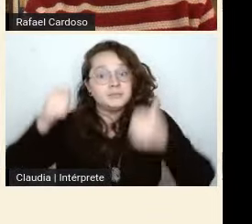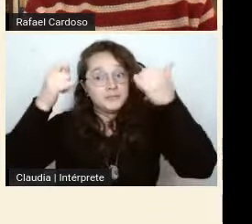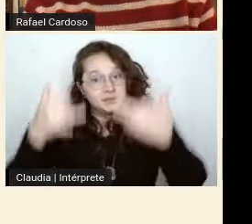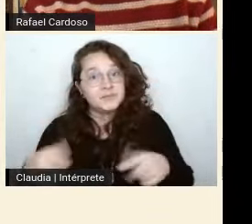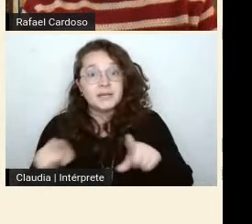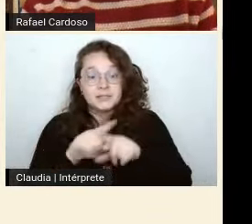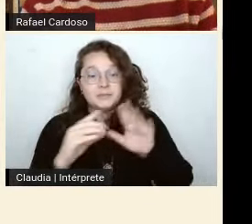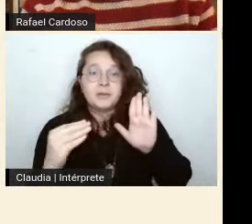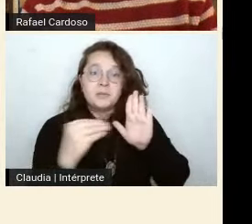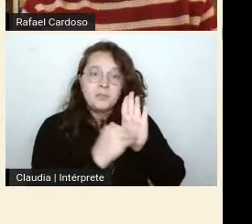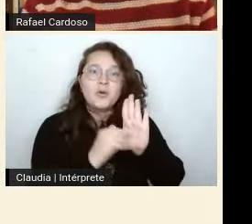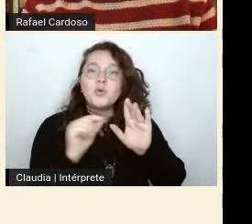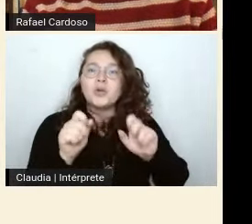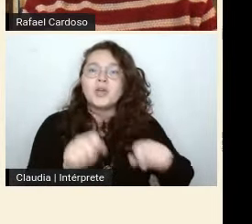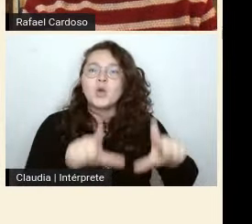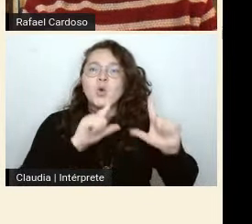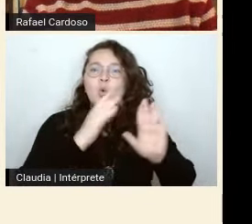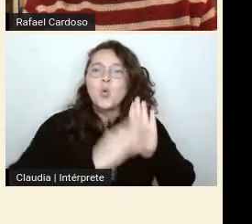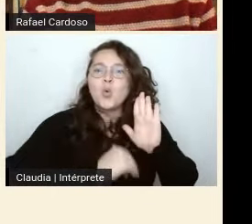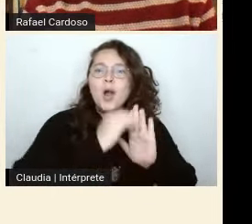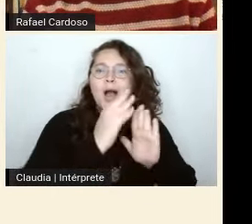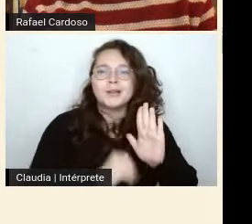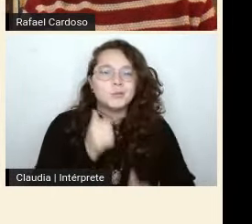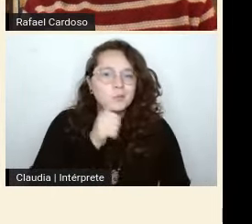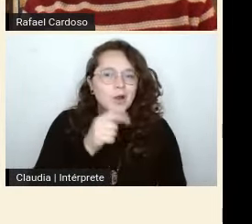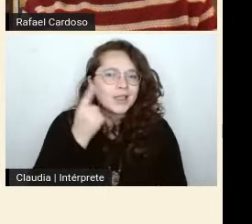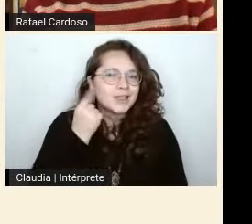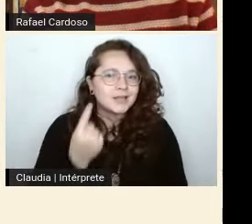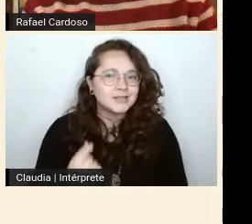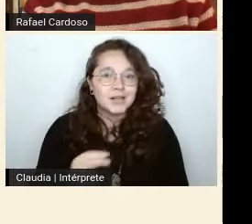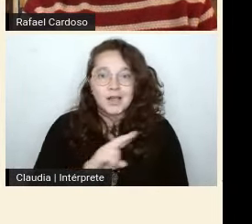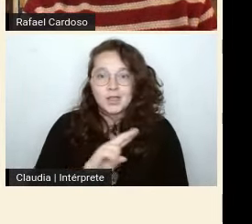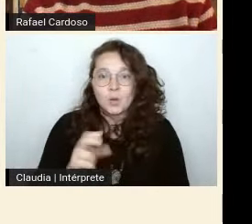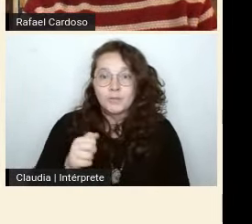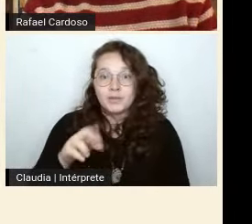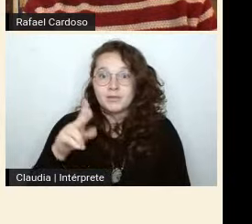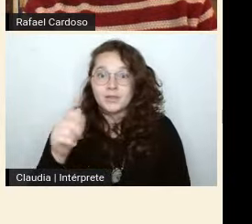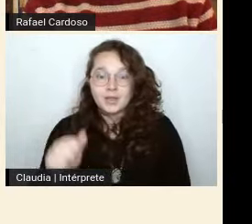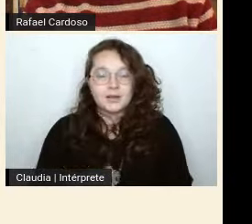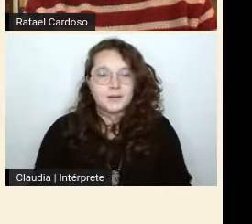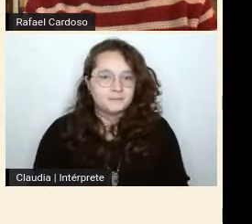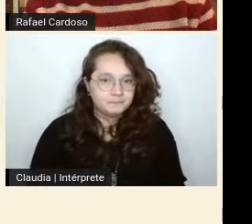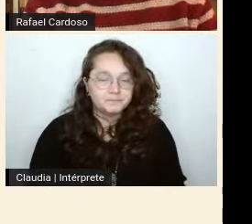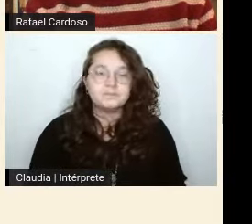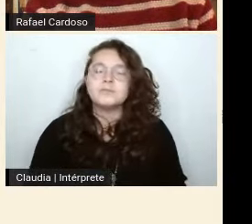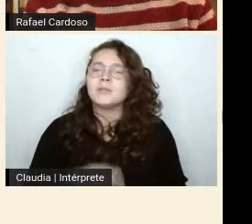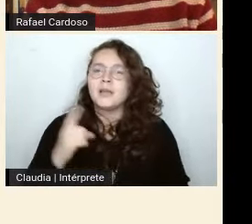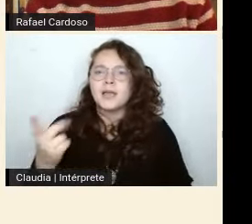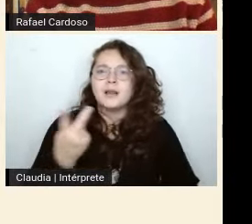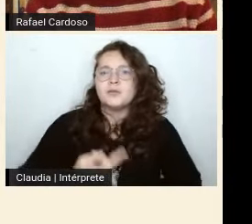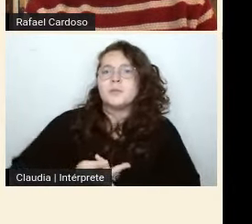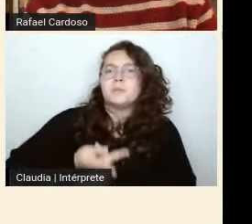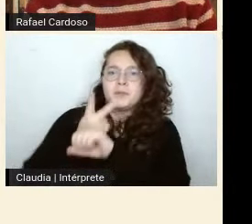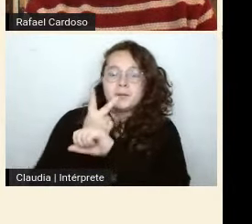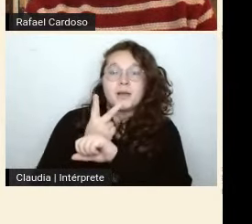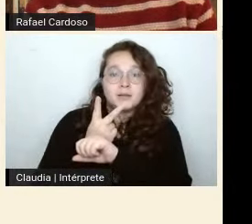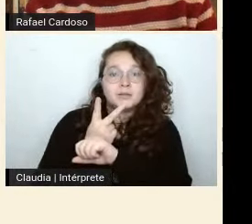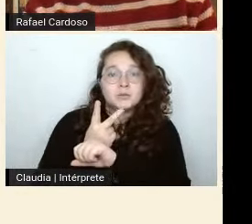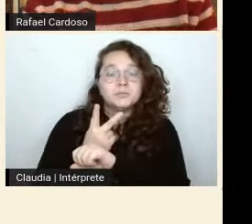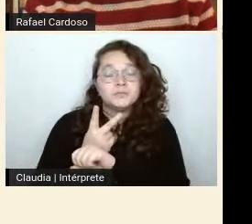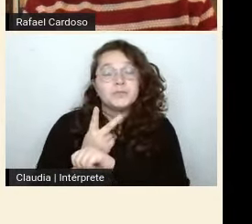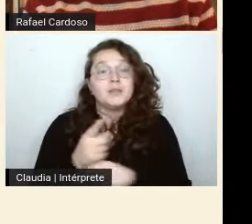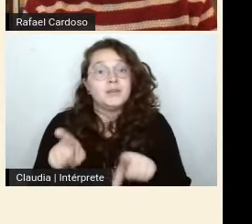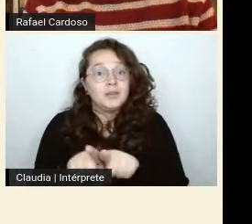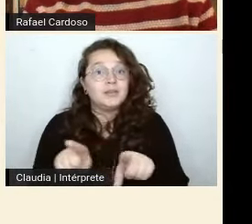Tarsila. Escrito em 1945 e premiado pela Seção Paulista da Associação Brasileira de